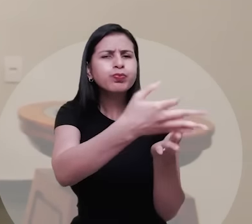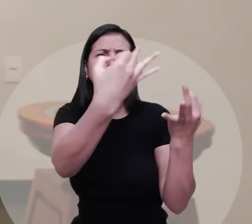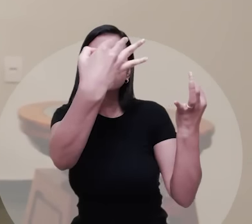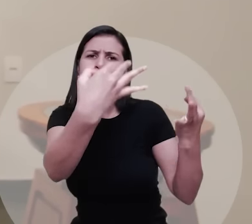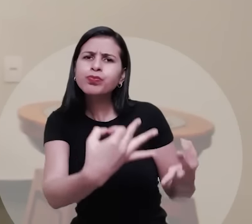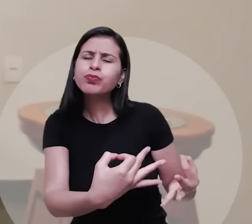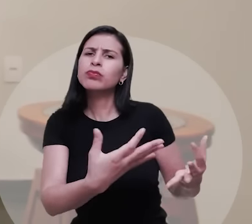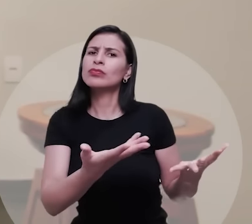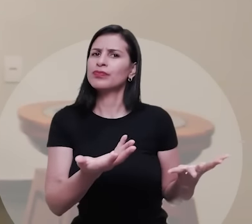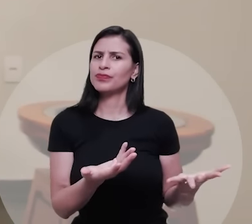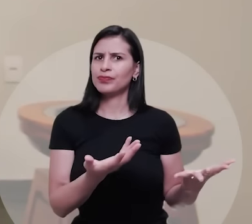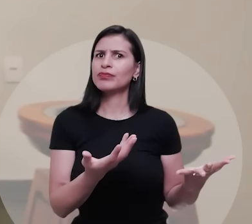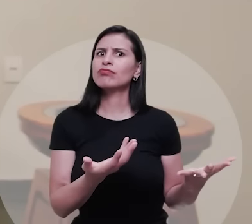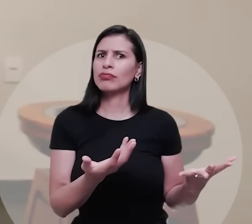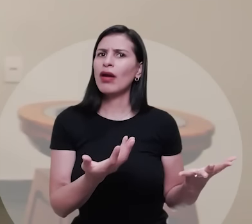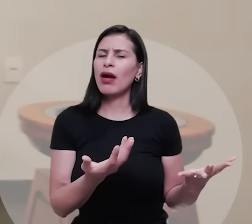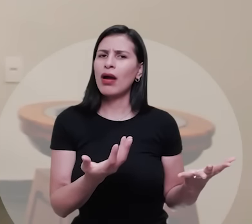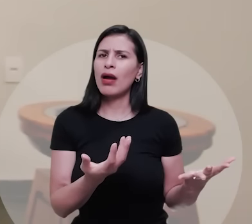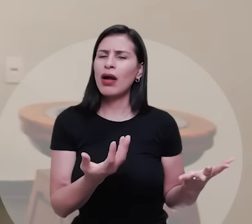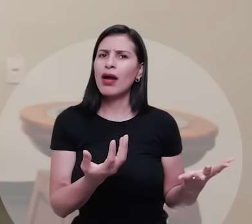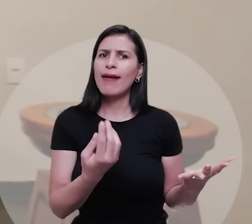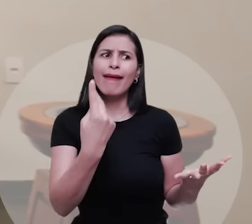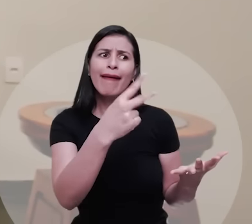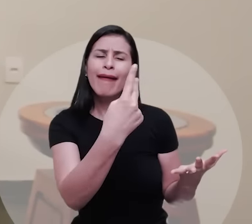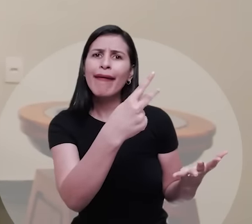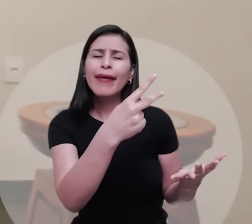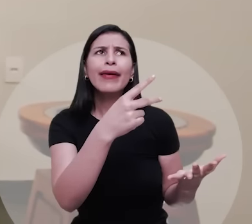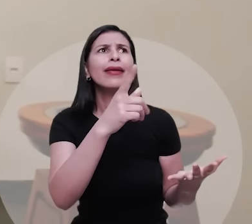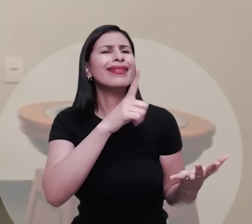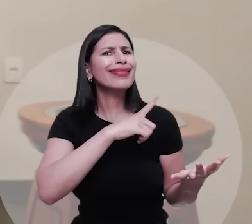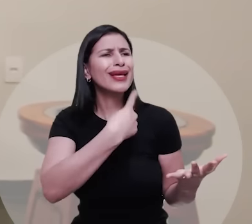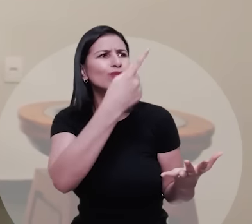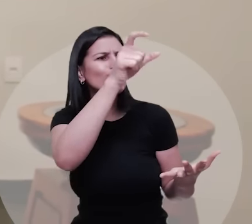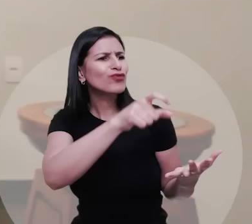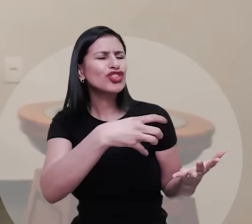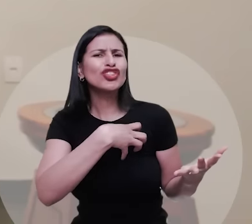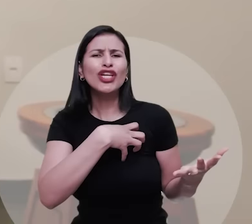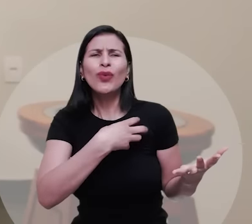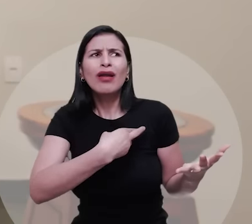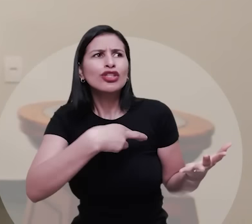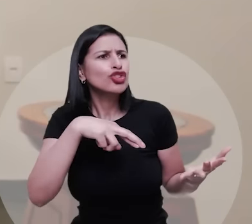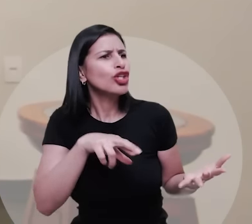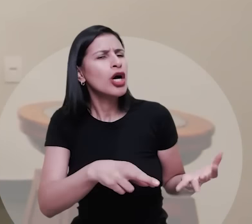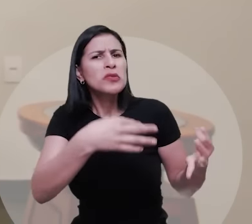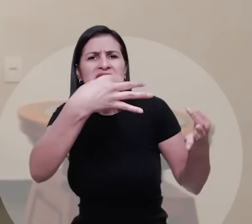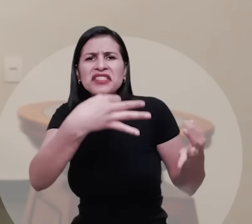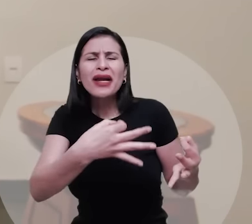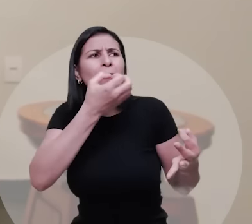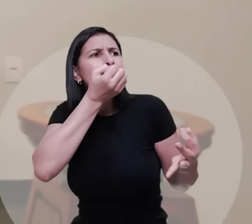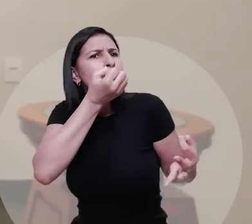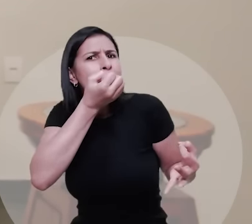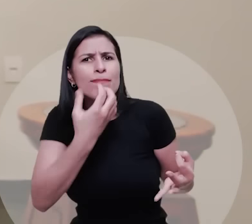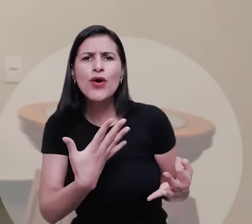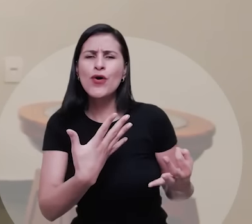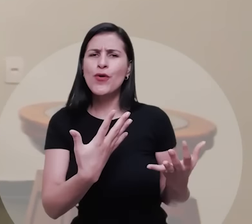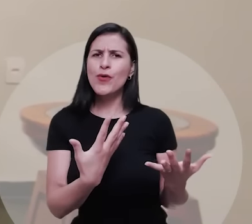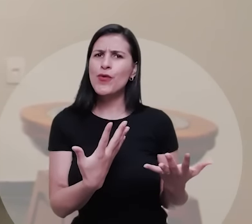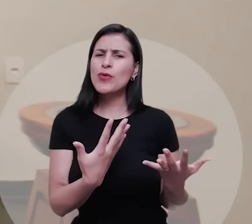poderia encontrar um homem religioso de maior boa fé do que Nicodemos. Então seria